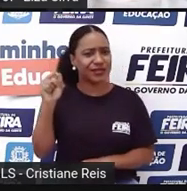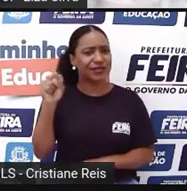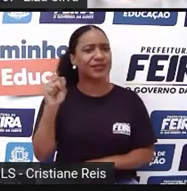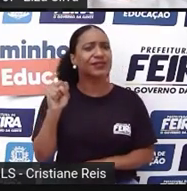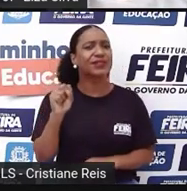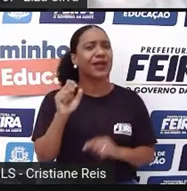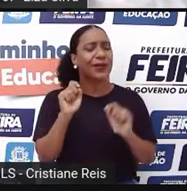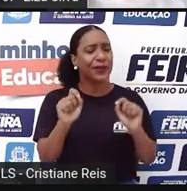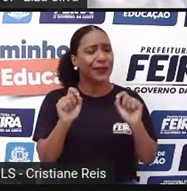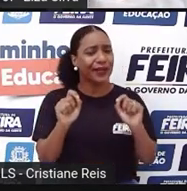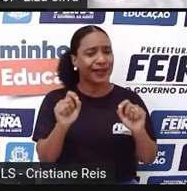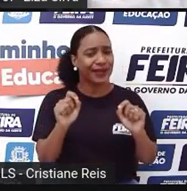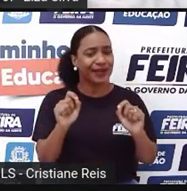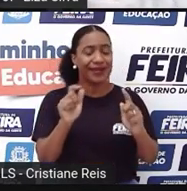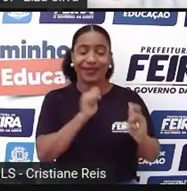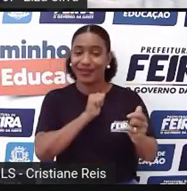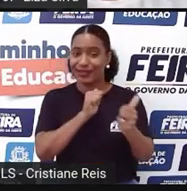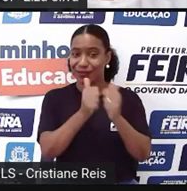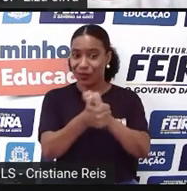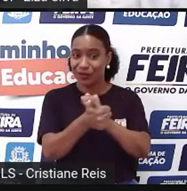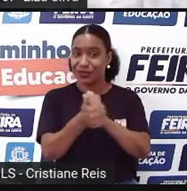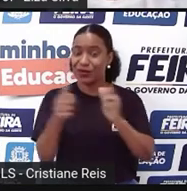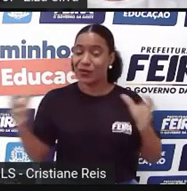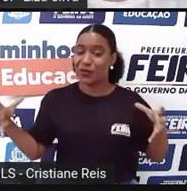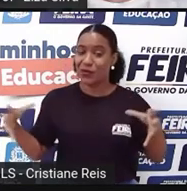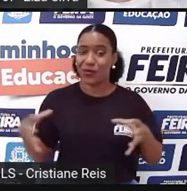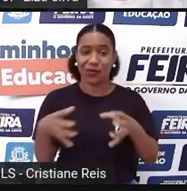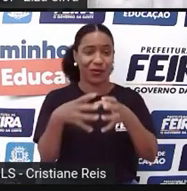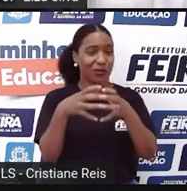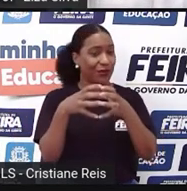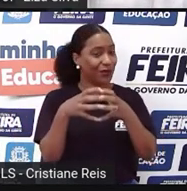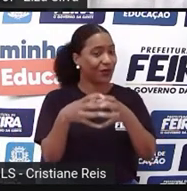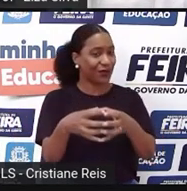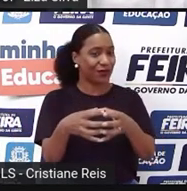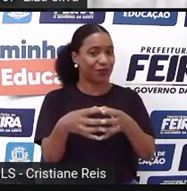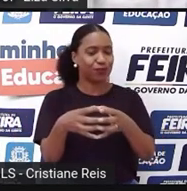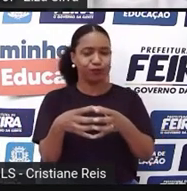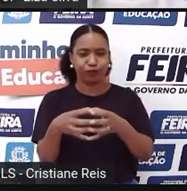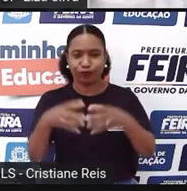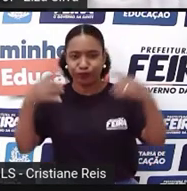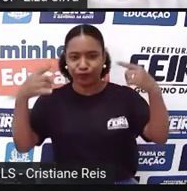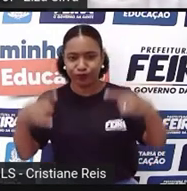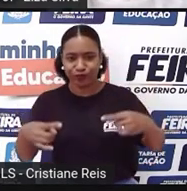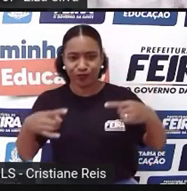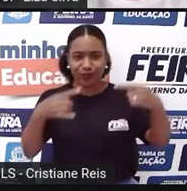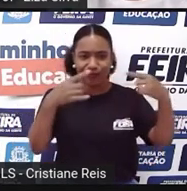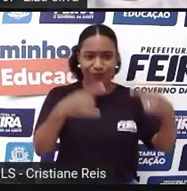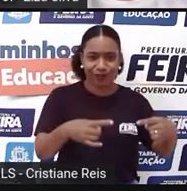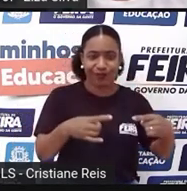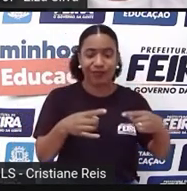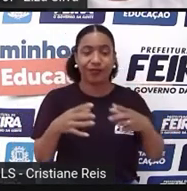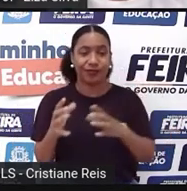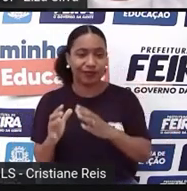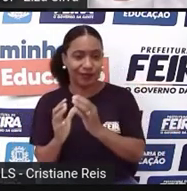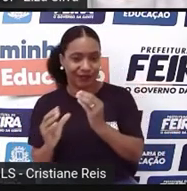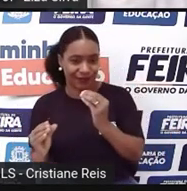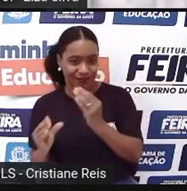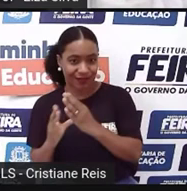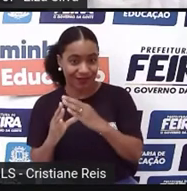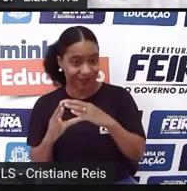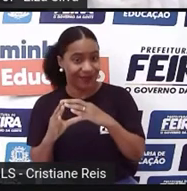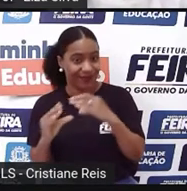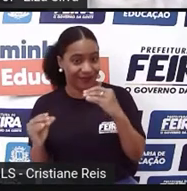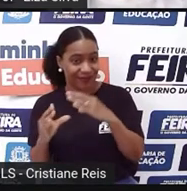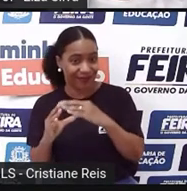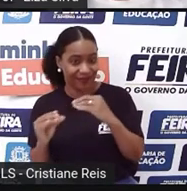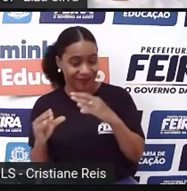um esporte praticado por uma equipe de jogadores, e esses jogadores irão movimentar a bola ao